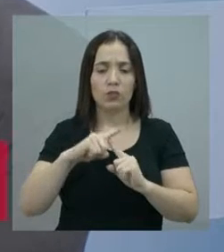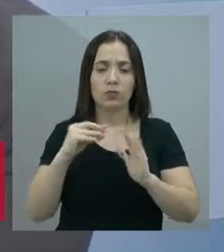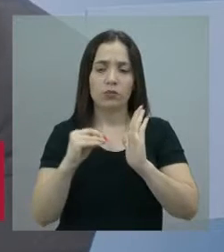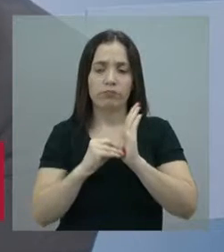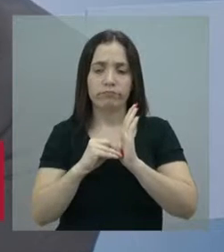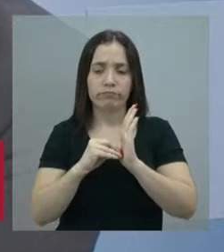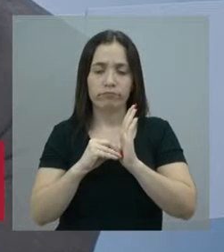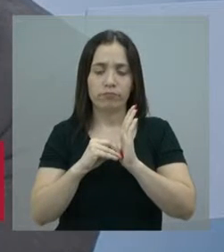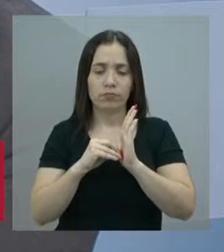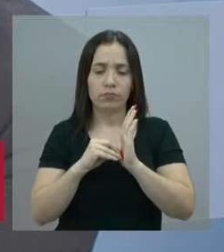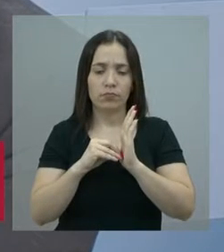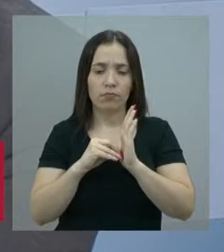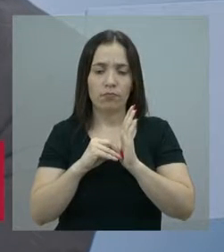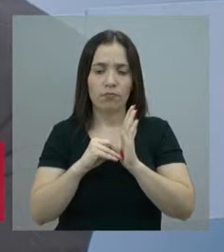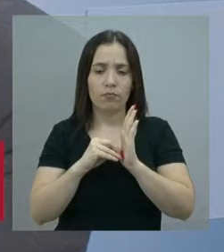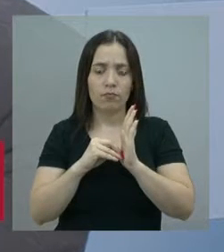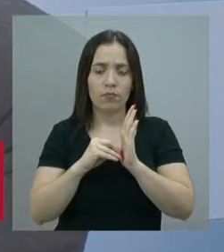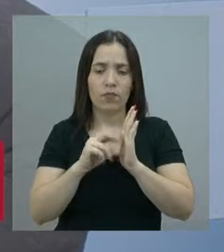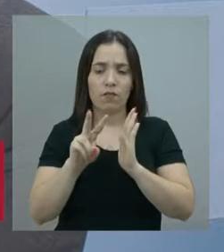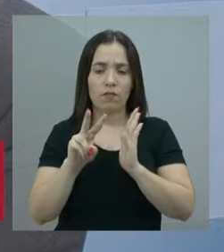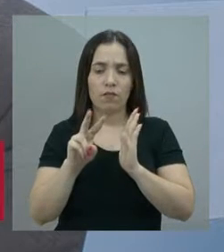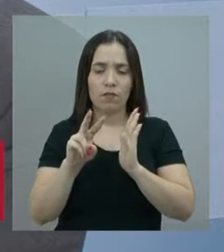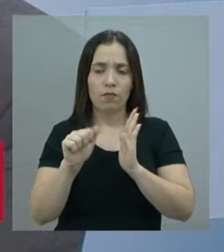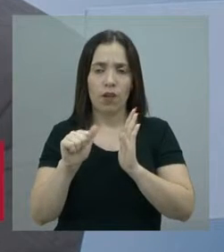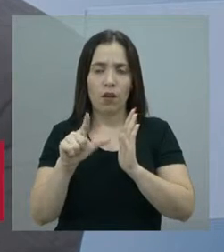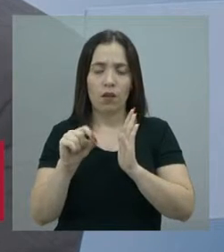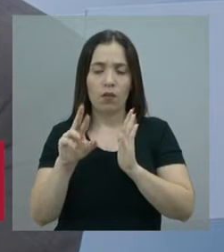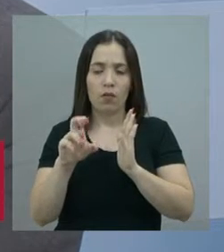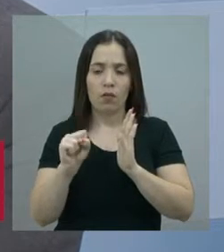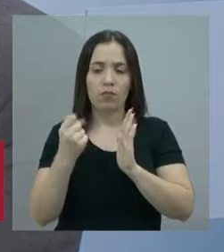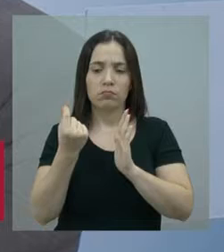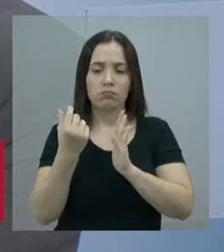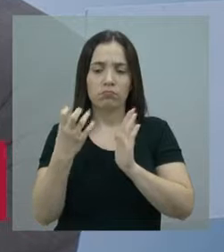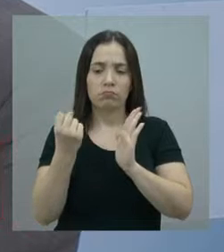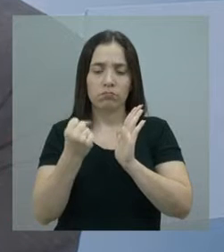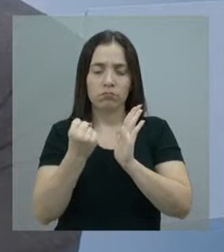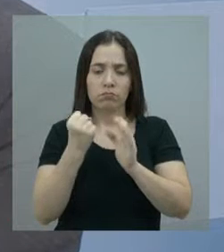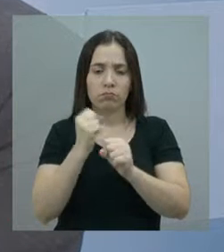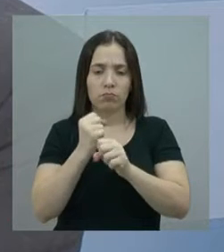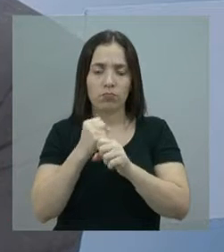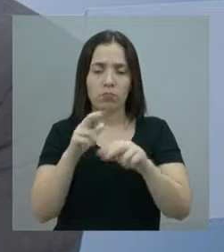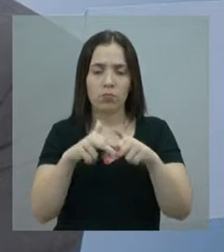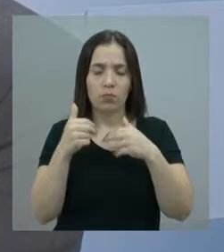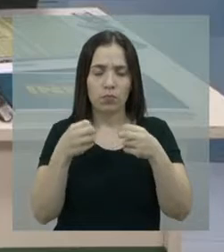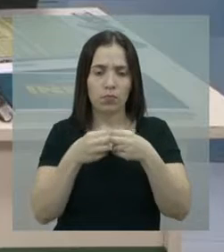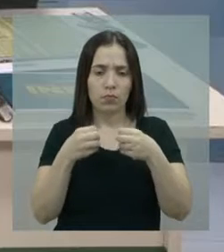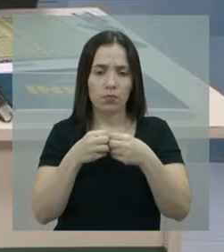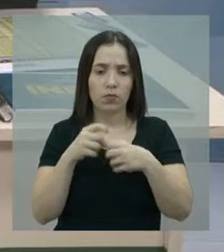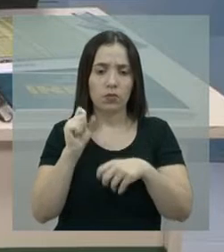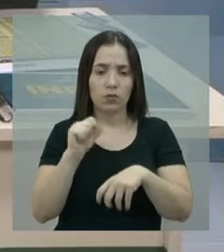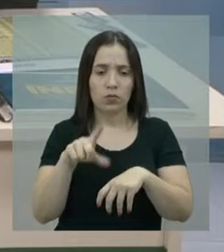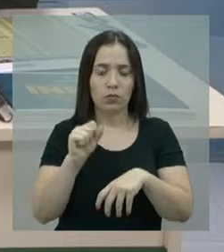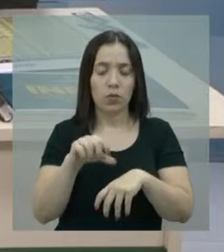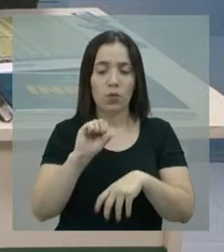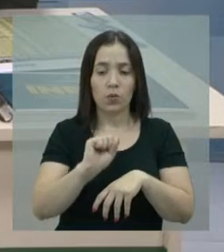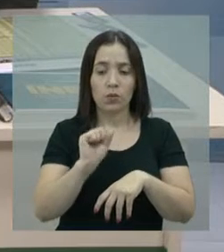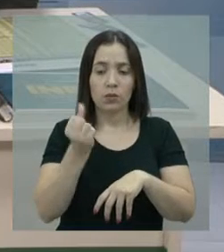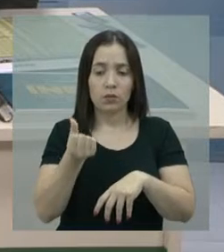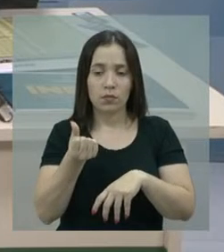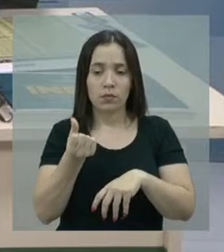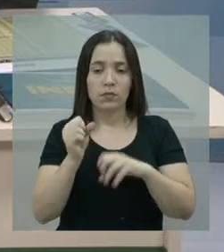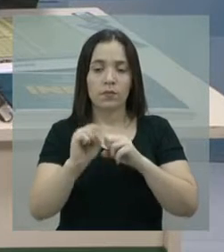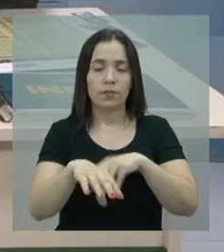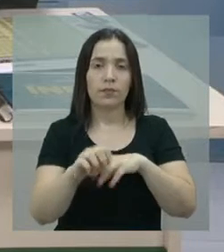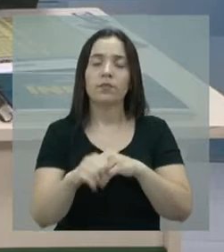ela agrega valores em um determinado intervalo, por isso que pode estar próximo. Sobral teve 86 na avaliação da